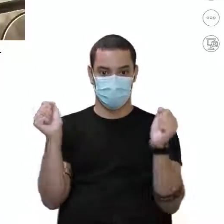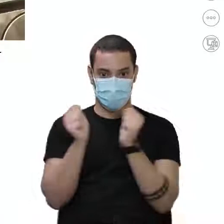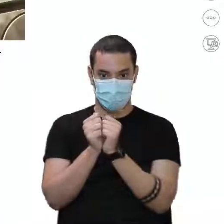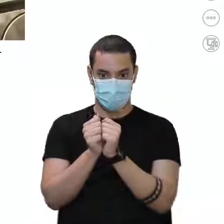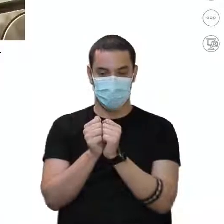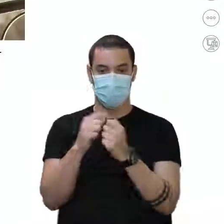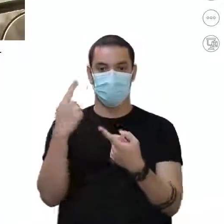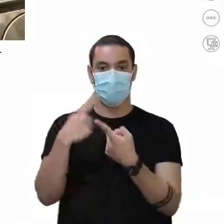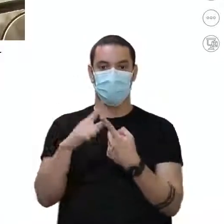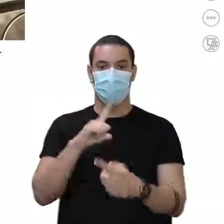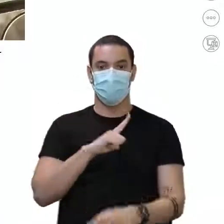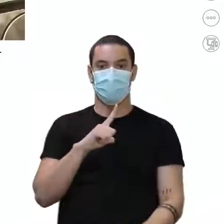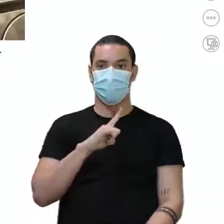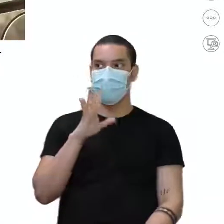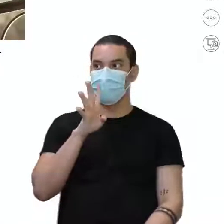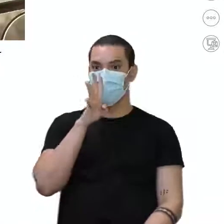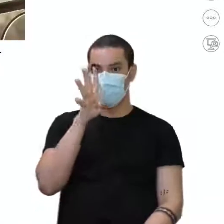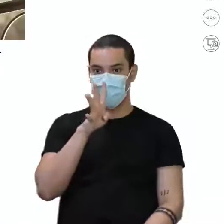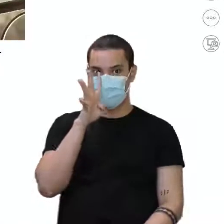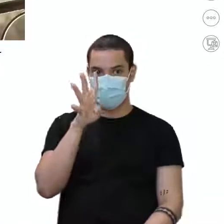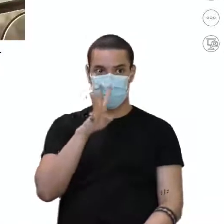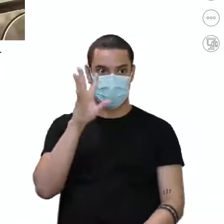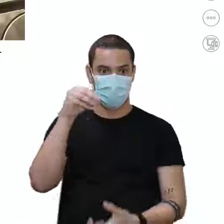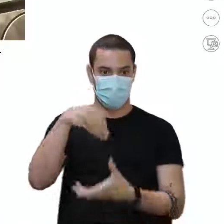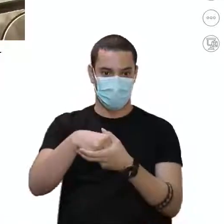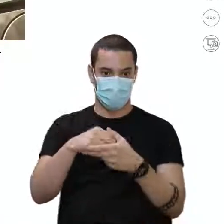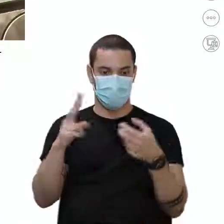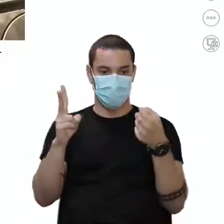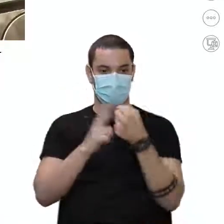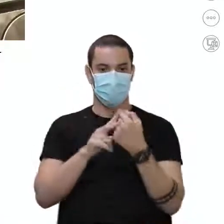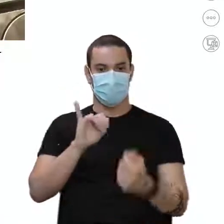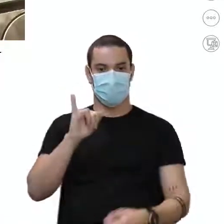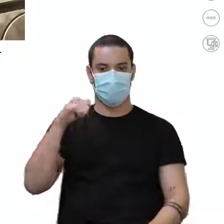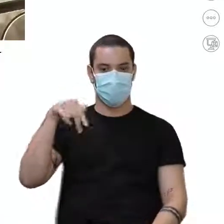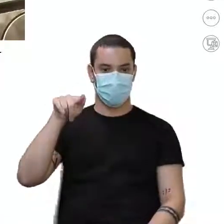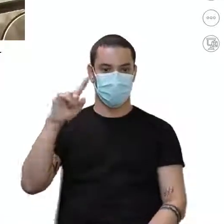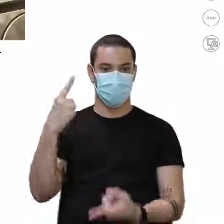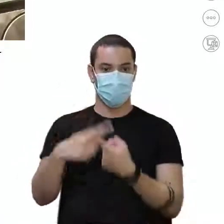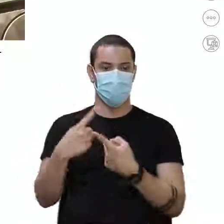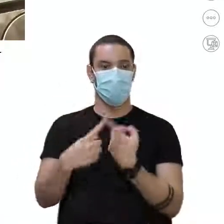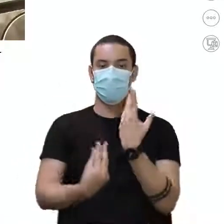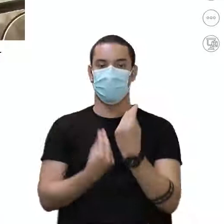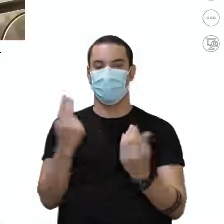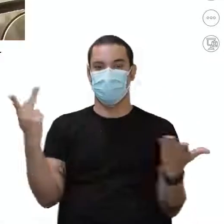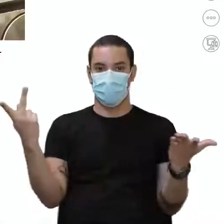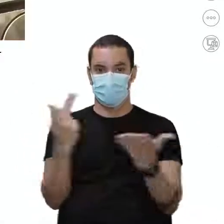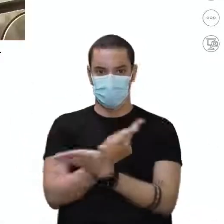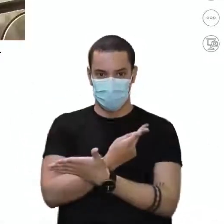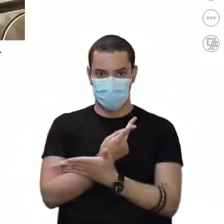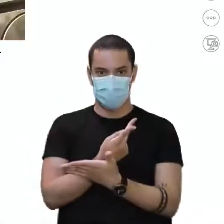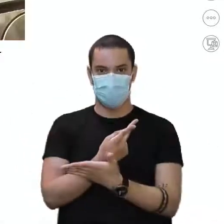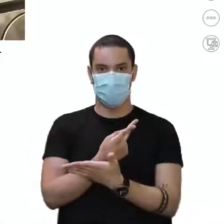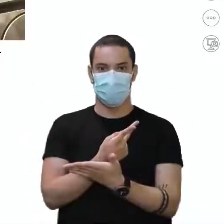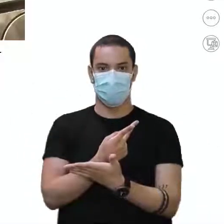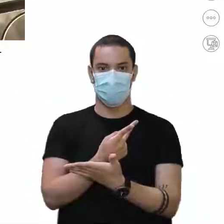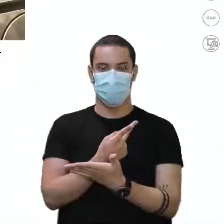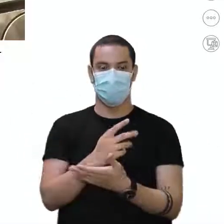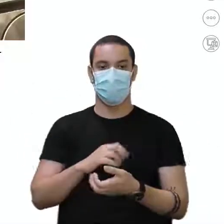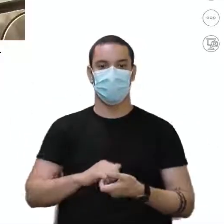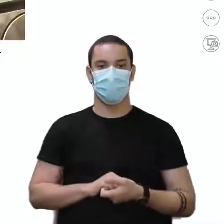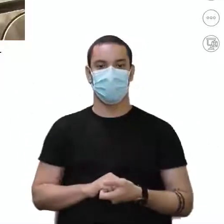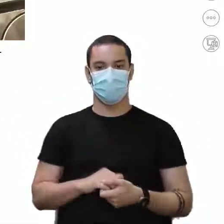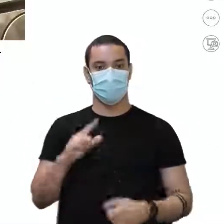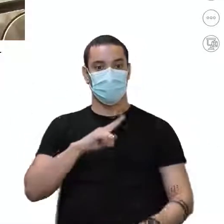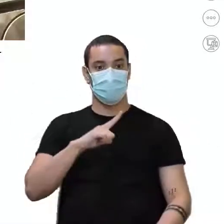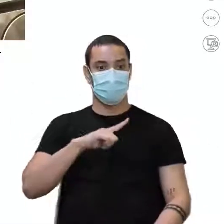tem esse exagero no meu verbo com ing. Então, I've been waiting for you for an hour. Então, a